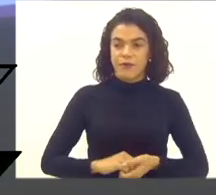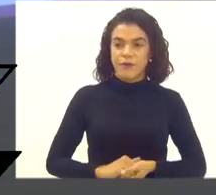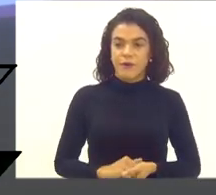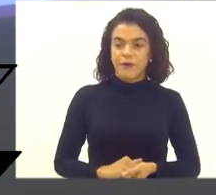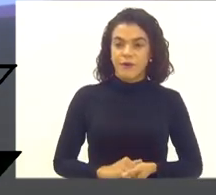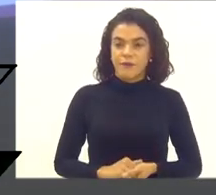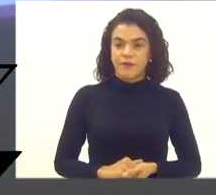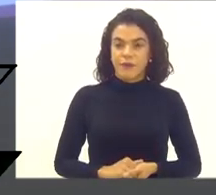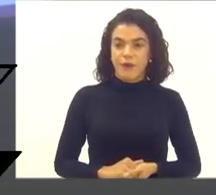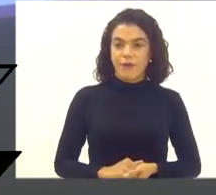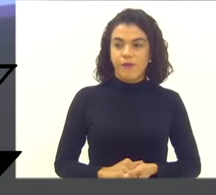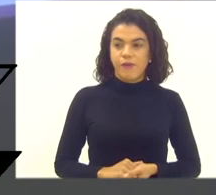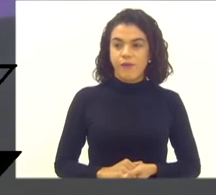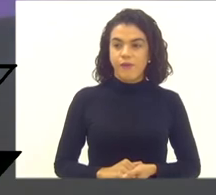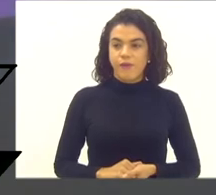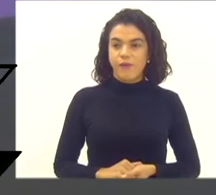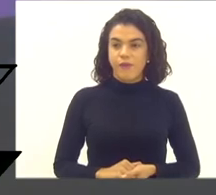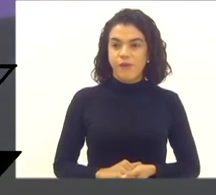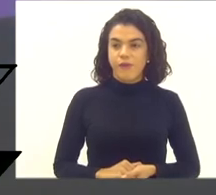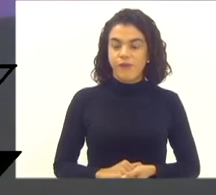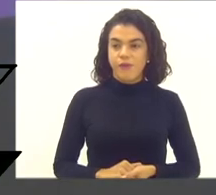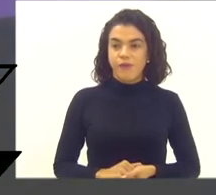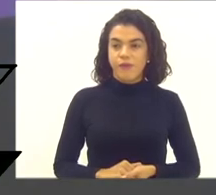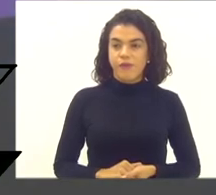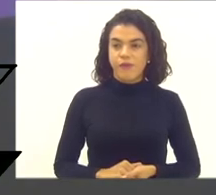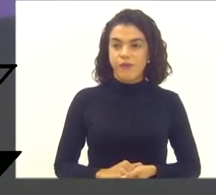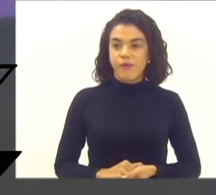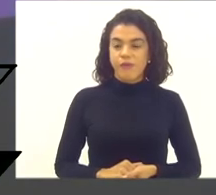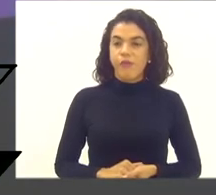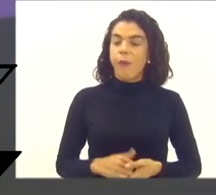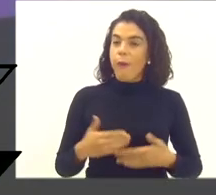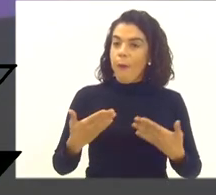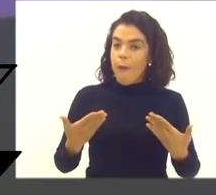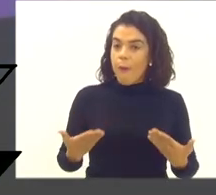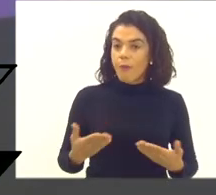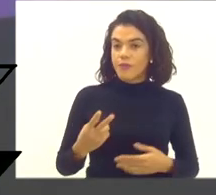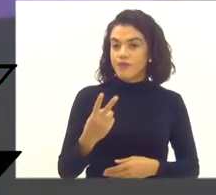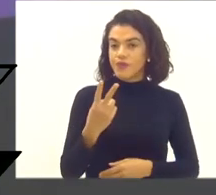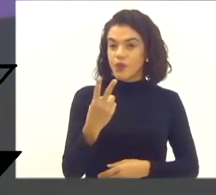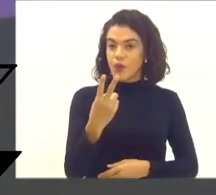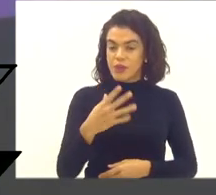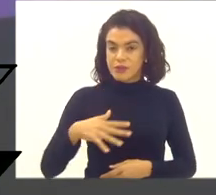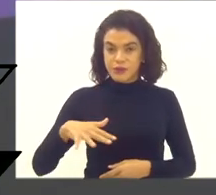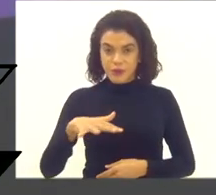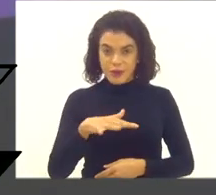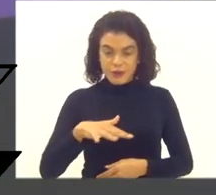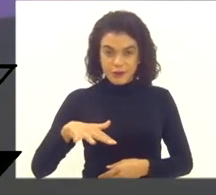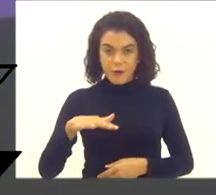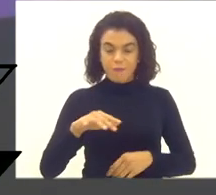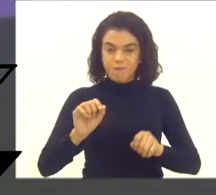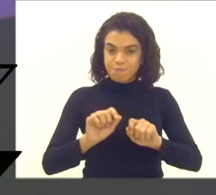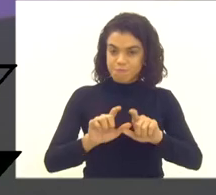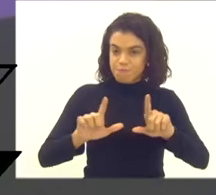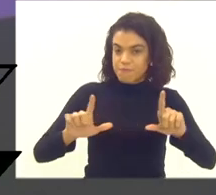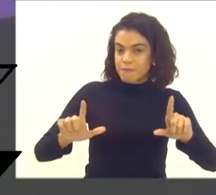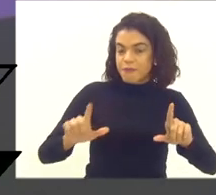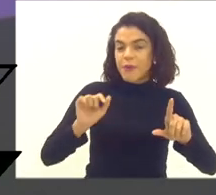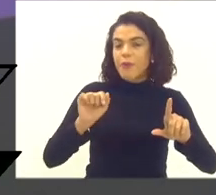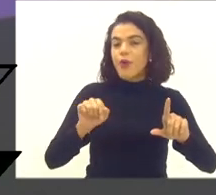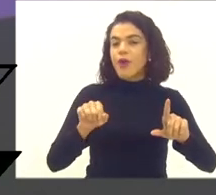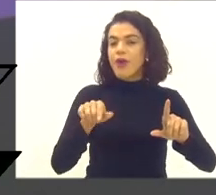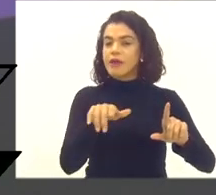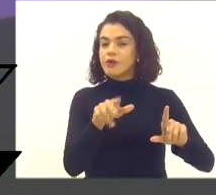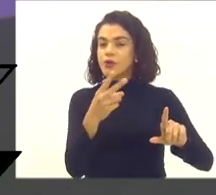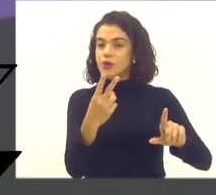E aí se puder passar para o próximo também aí mais dois casos também que eu acho que são muito emblemáticos porque são